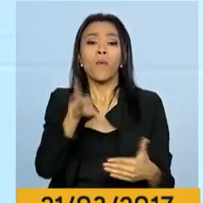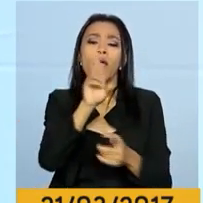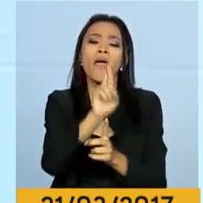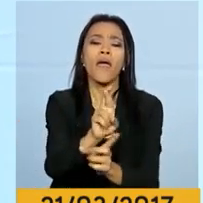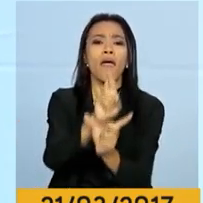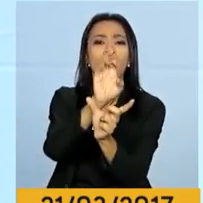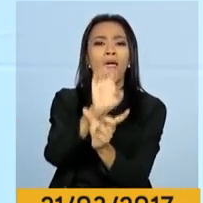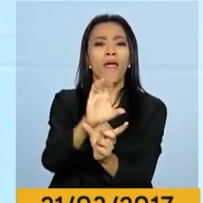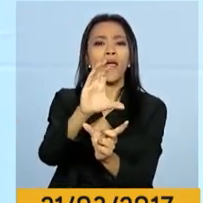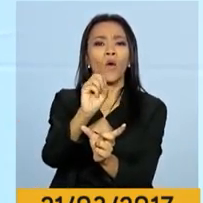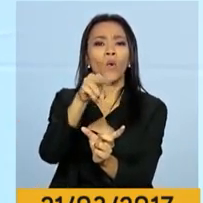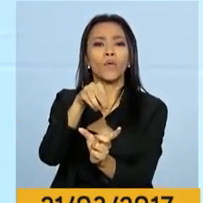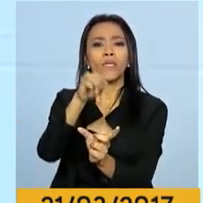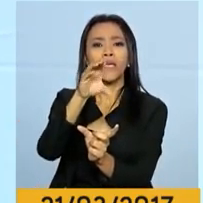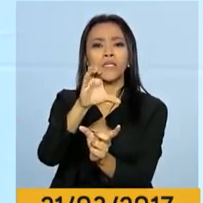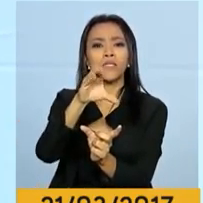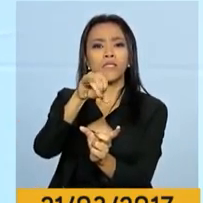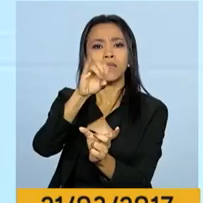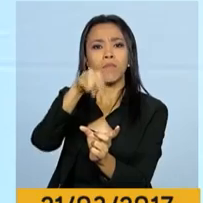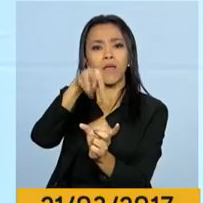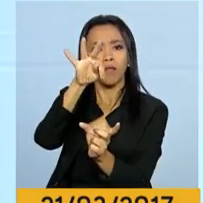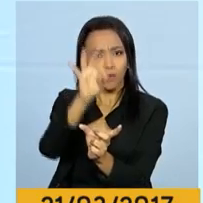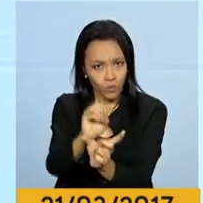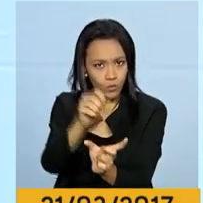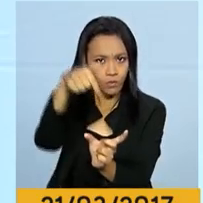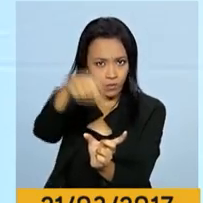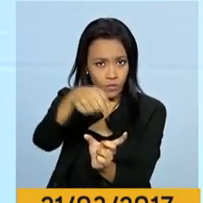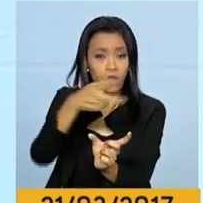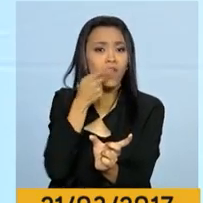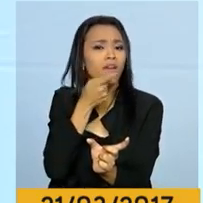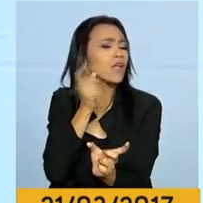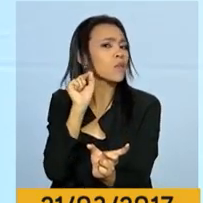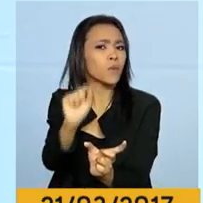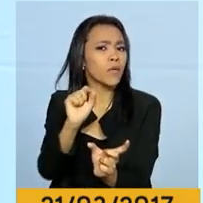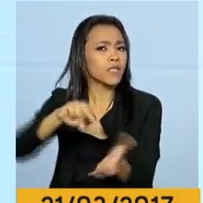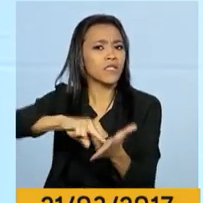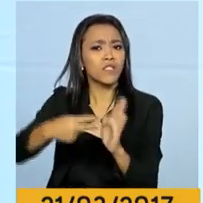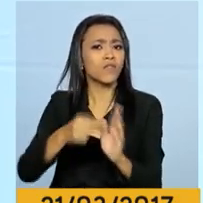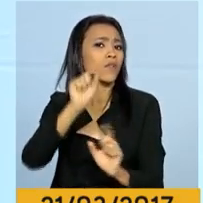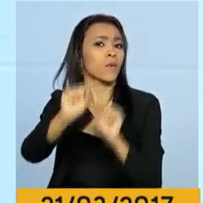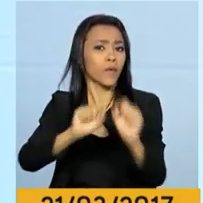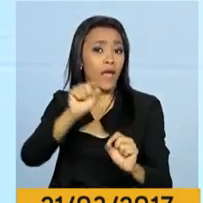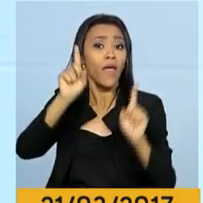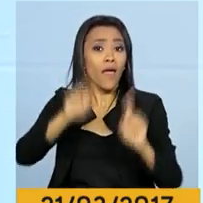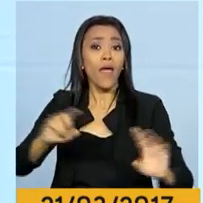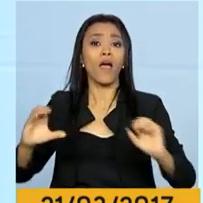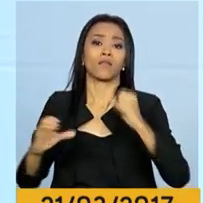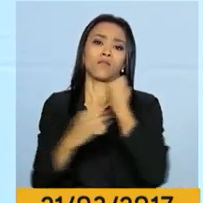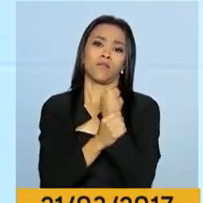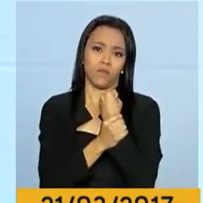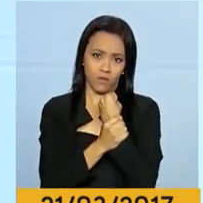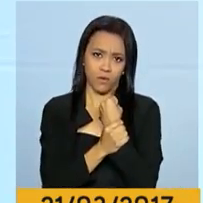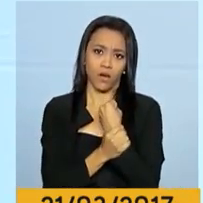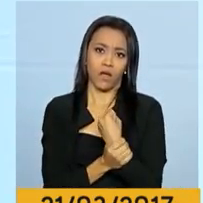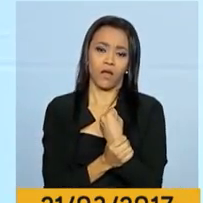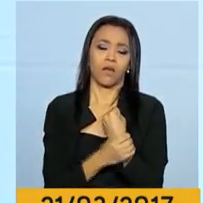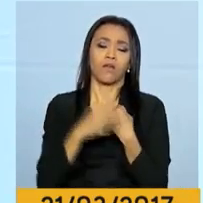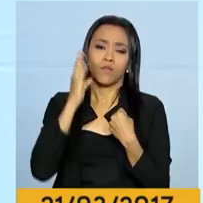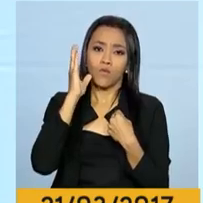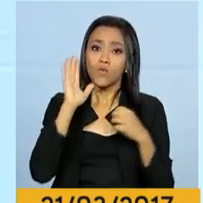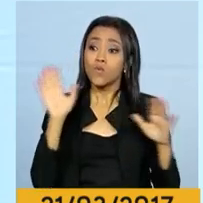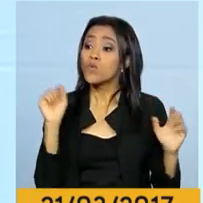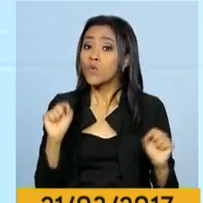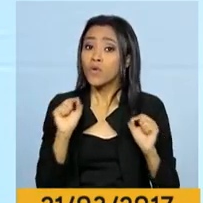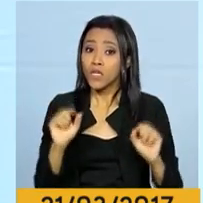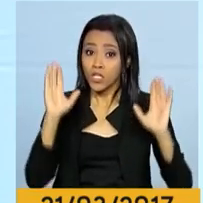das convenções e acordos coletivos de trabalho, ele quis expressar a garantia daquilo que fosse acordado,